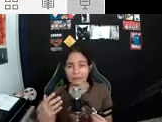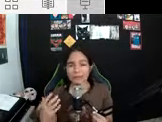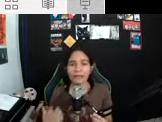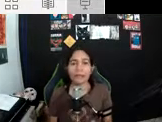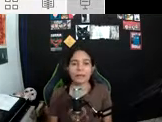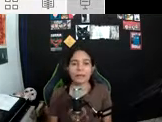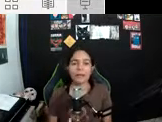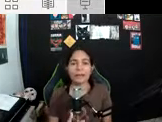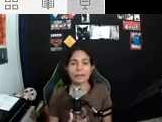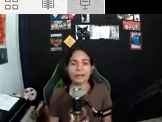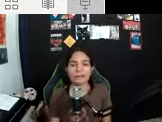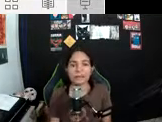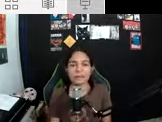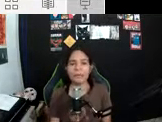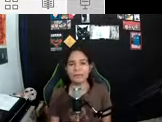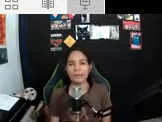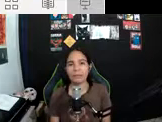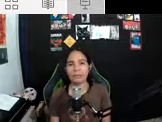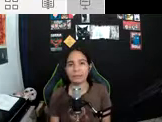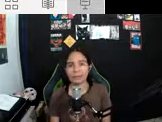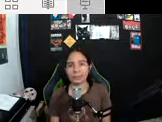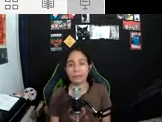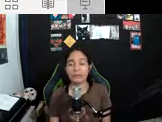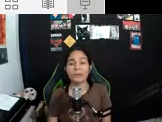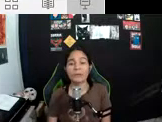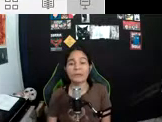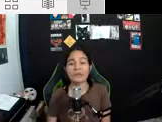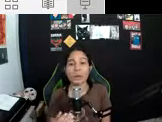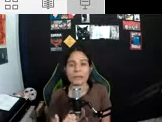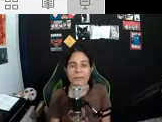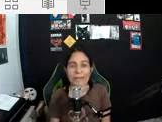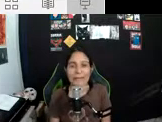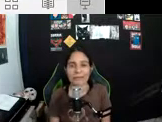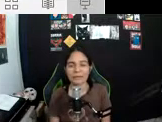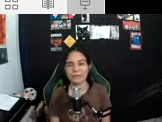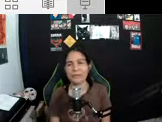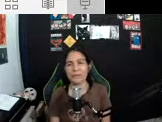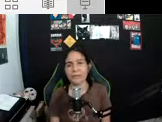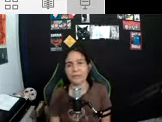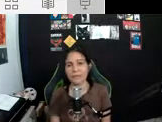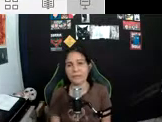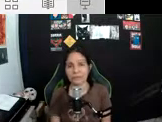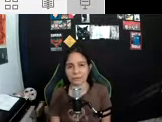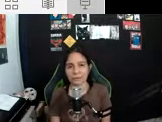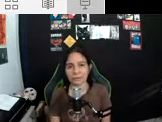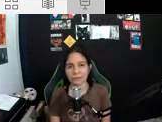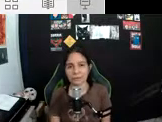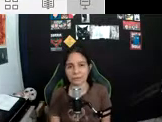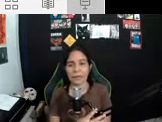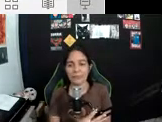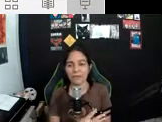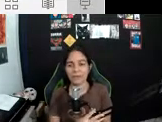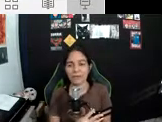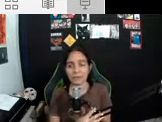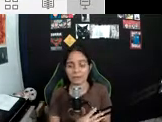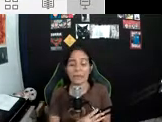vocês entendam a ação das medicações, que vocês conheçam as medicações que vocês vão